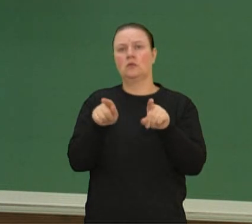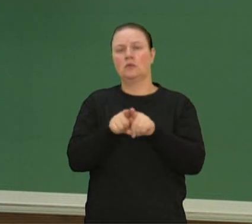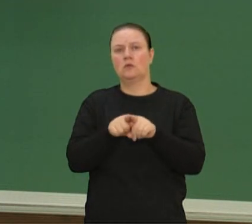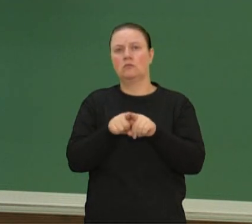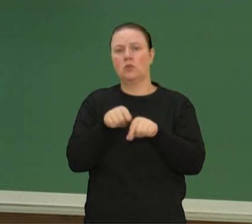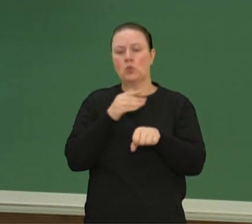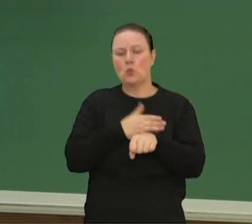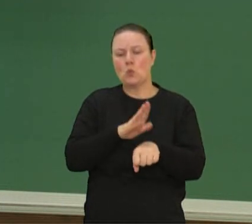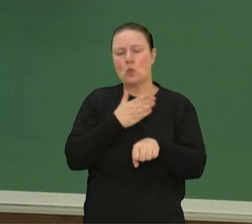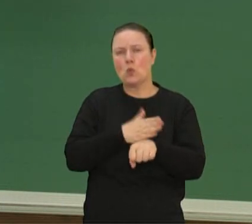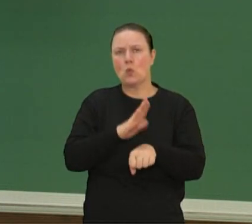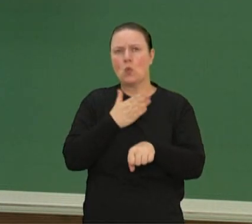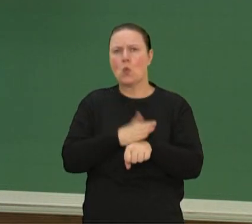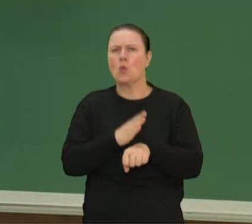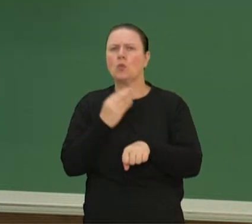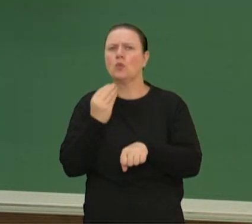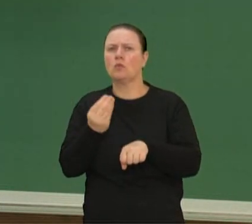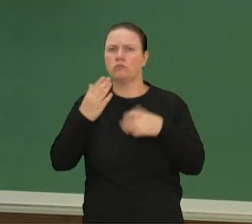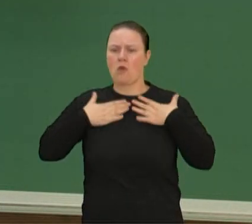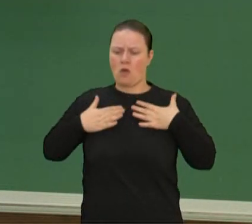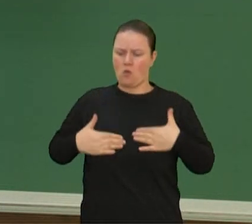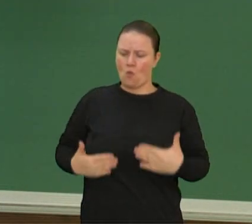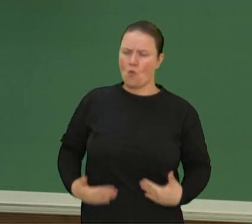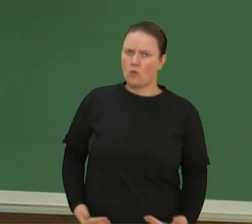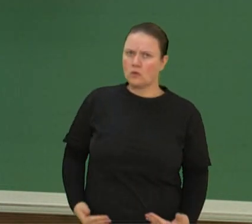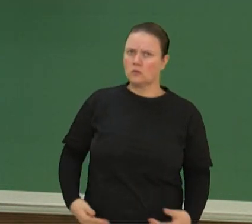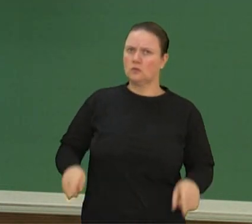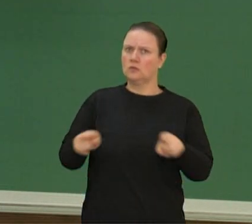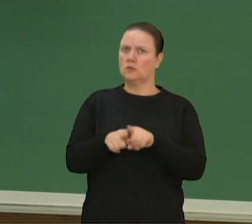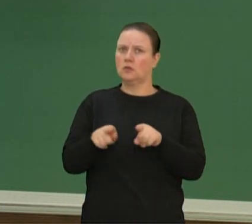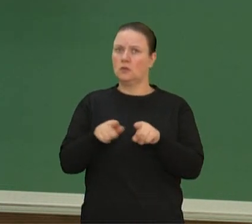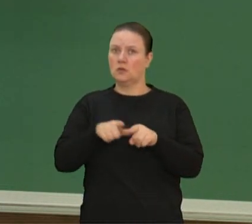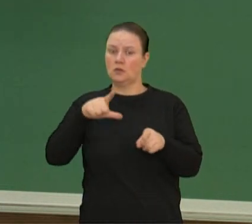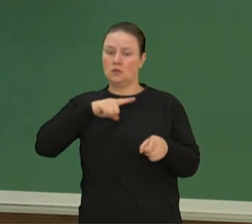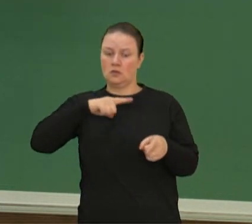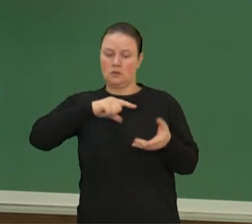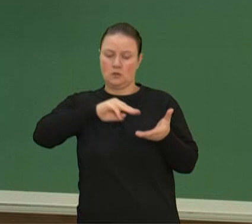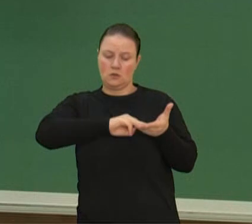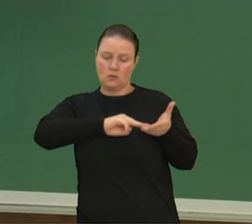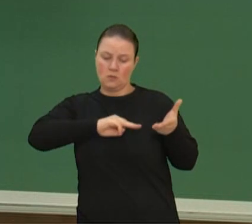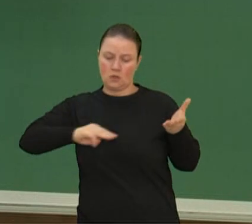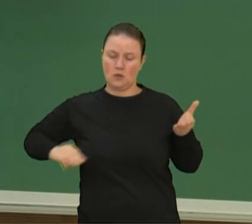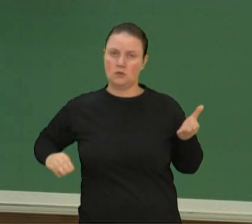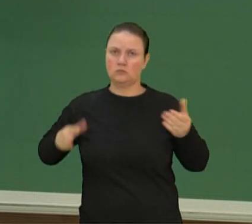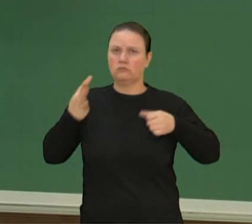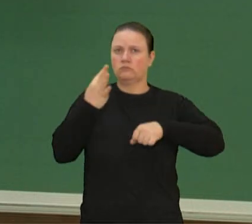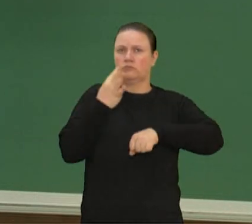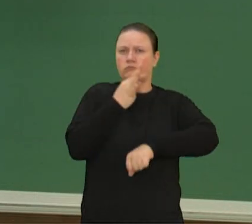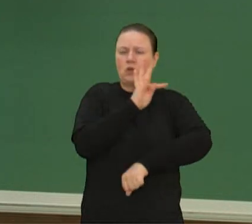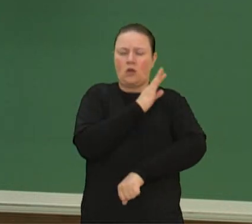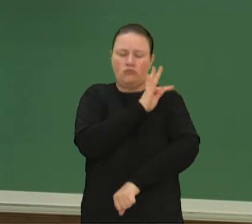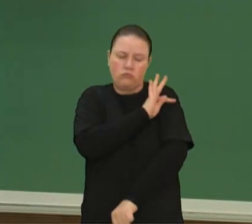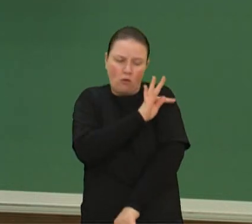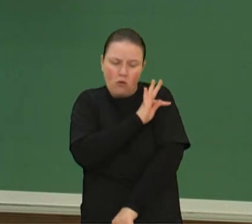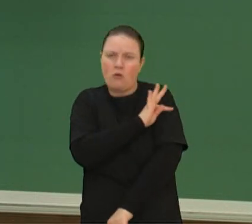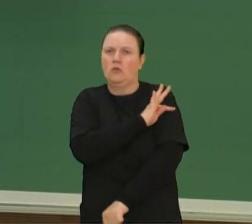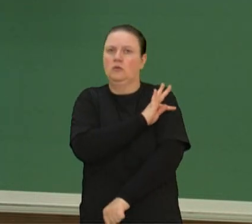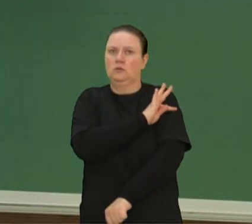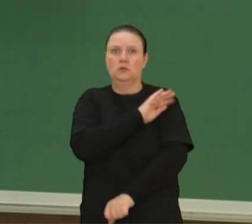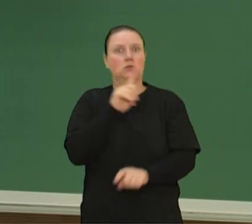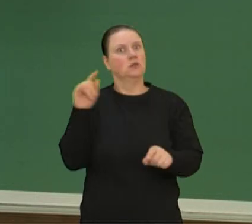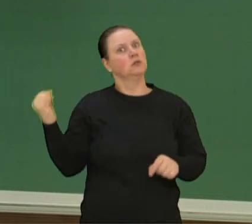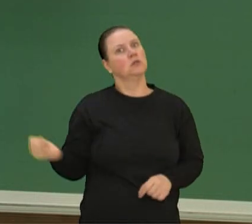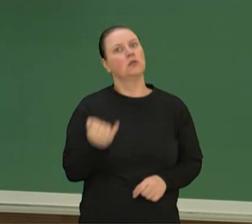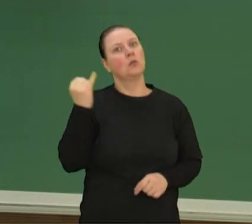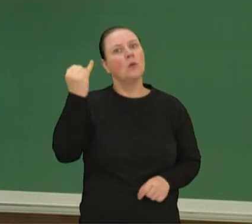esses elementos da aptidão física no meu corpo, numa pessoa. Então existem métodos, treinos para desenvolver. O acompanhamento profissional